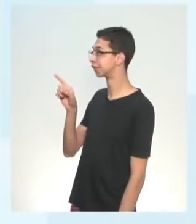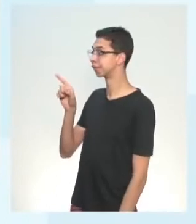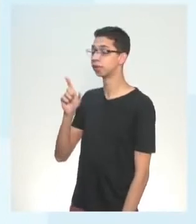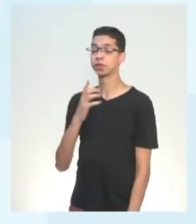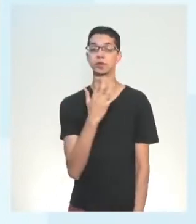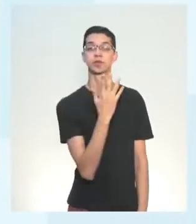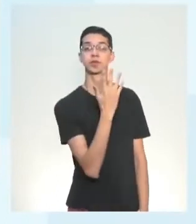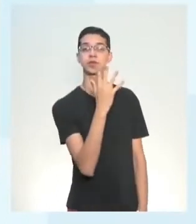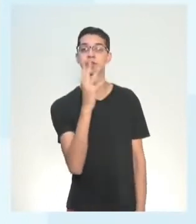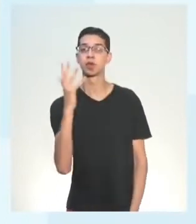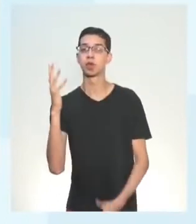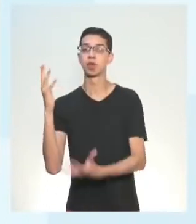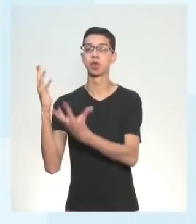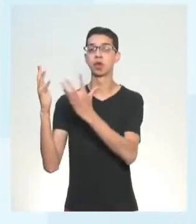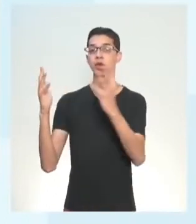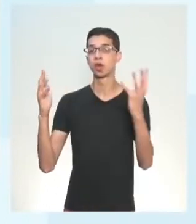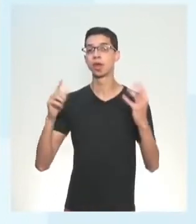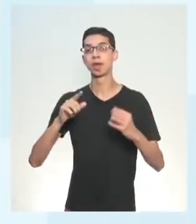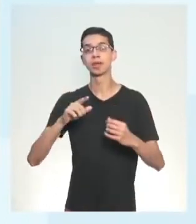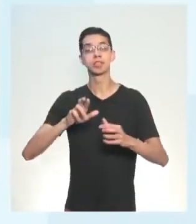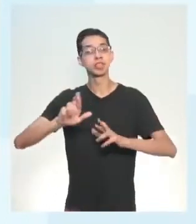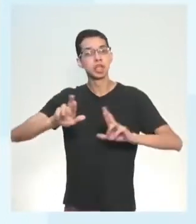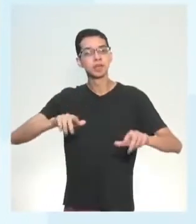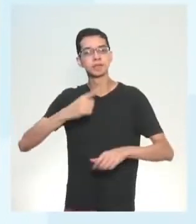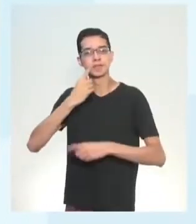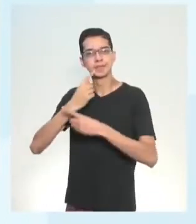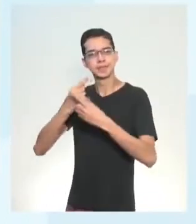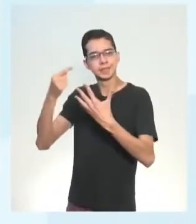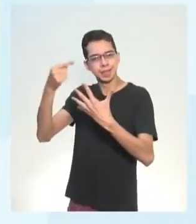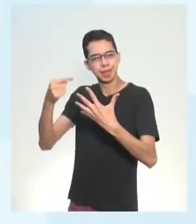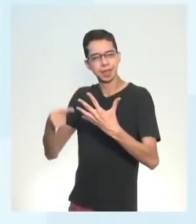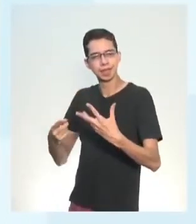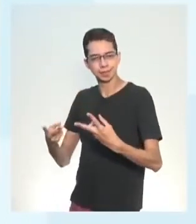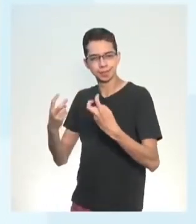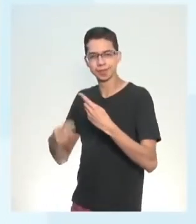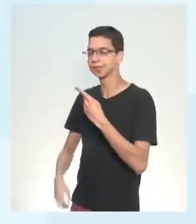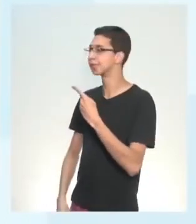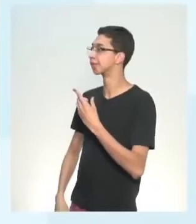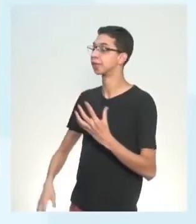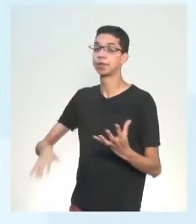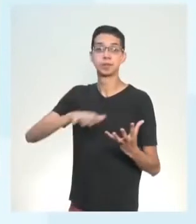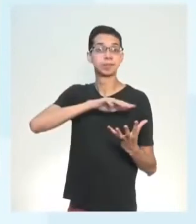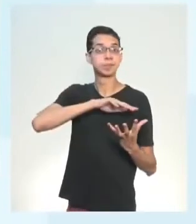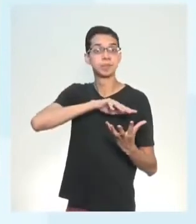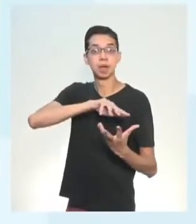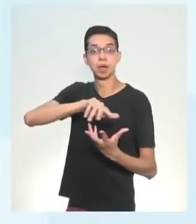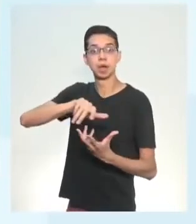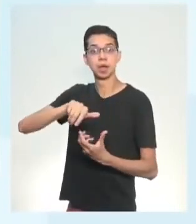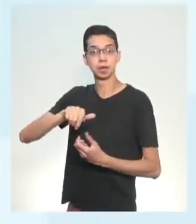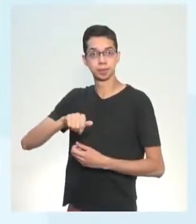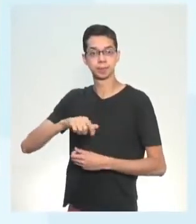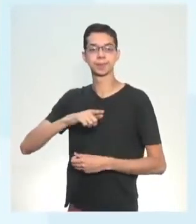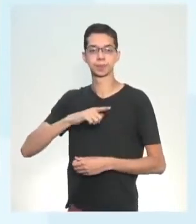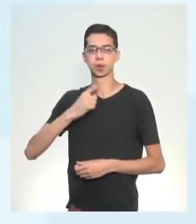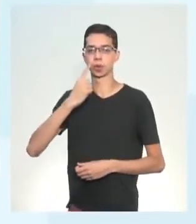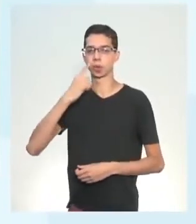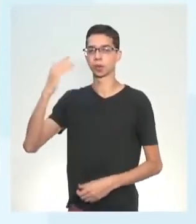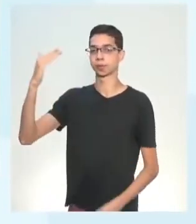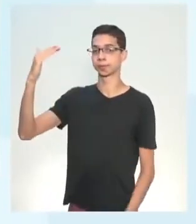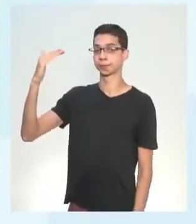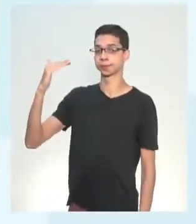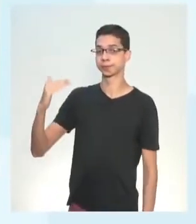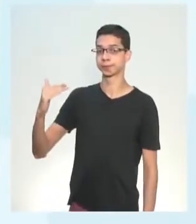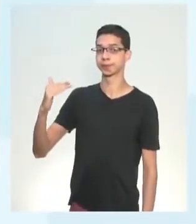tá vendo? Ó, essa parte mais verdona aqui, ó, e está praticamente no planeta todo. Aí eu vou ter uma outra faixa aqui com verde